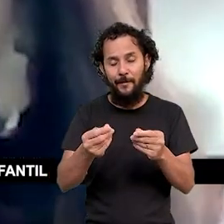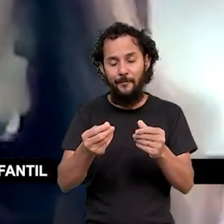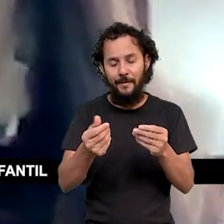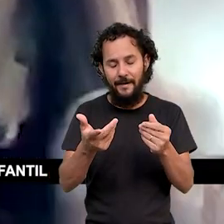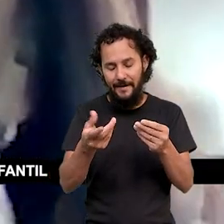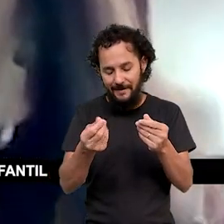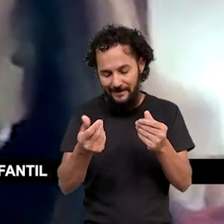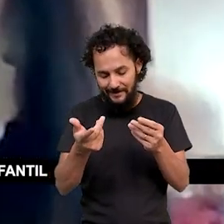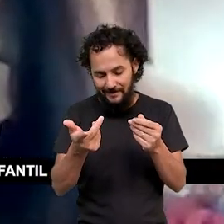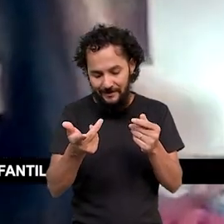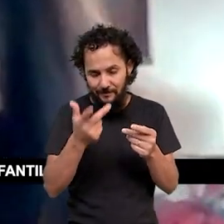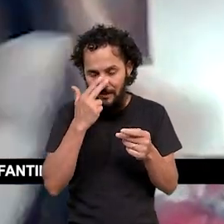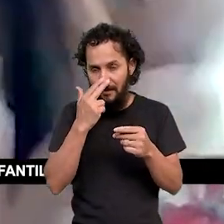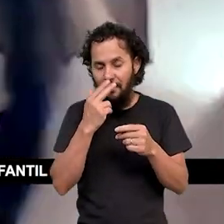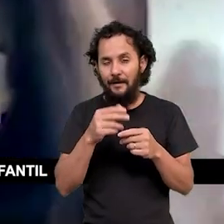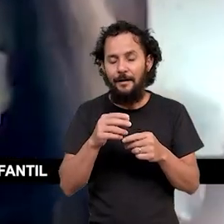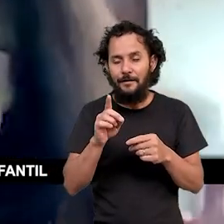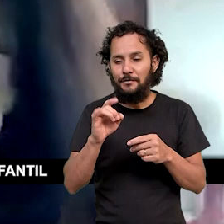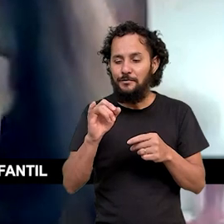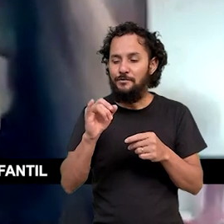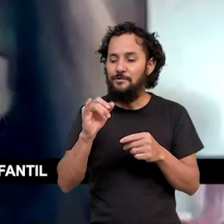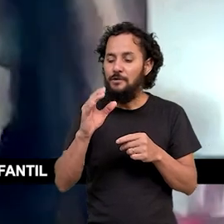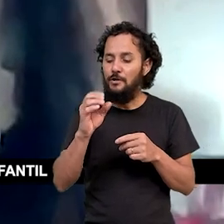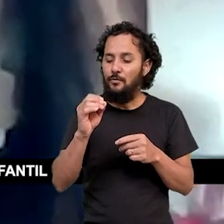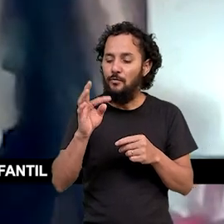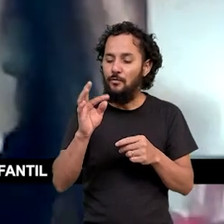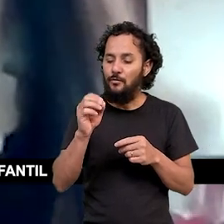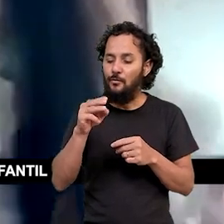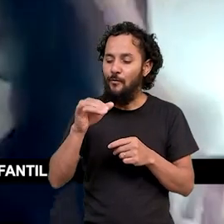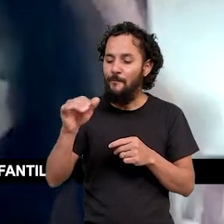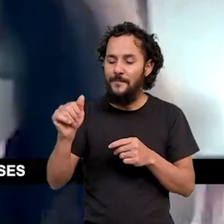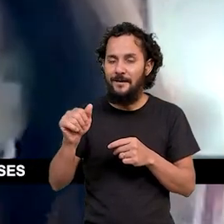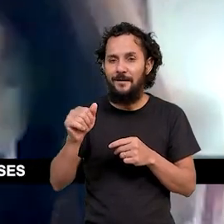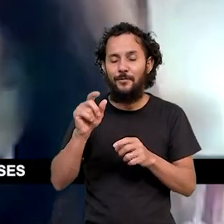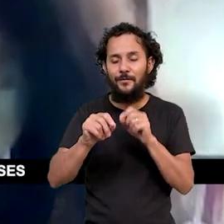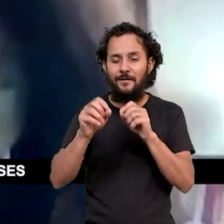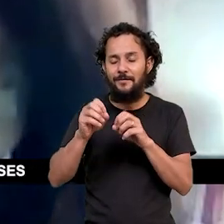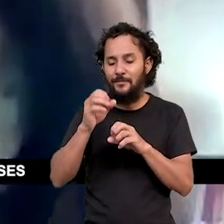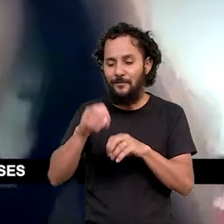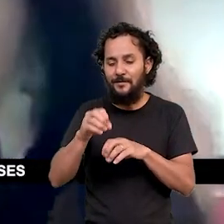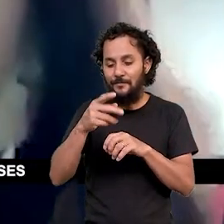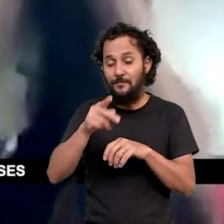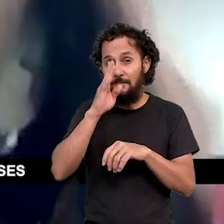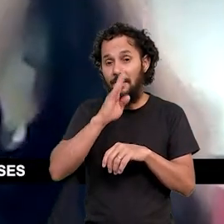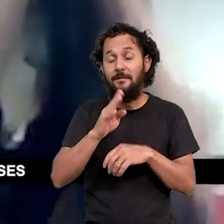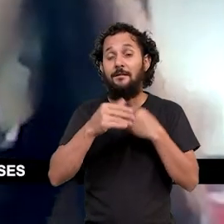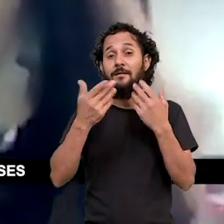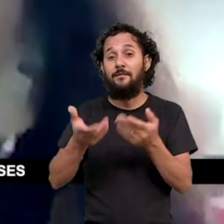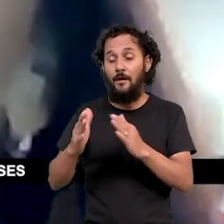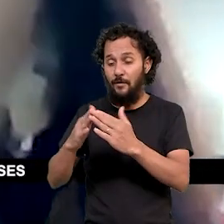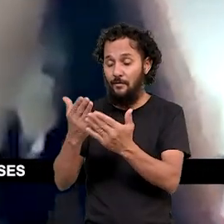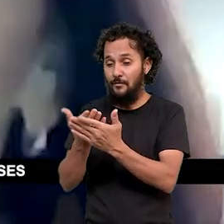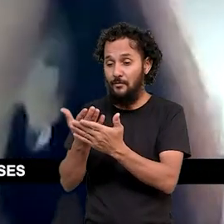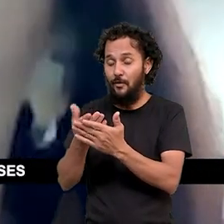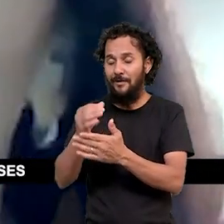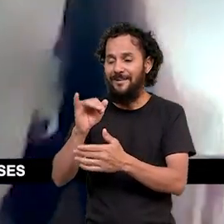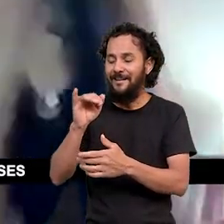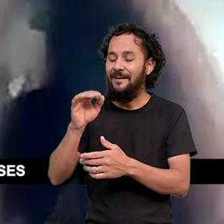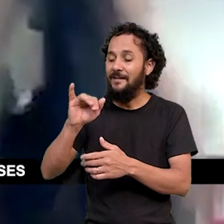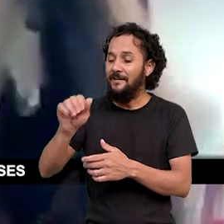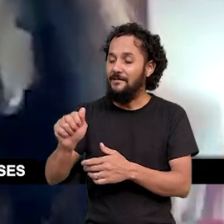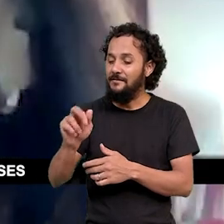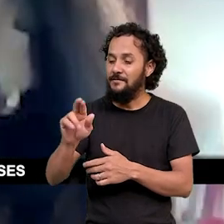uma dicotomia da educação infantil no Brasil. Então, os jardins de